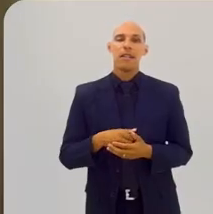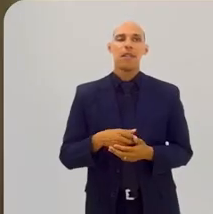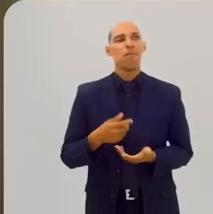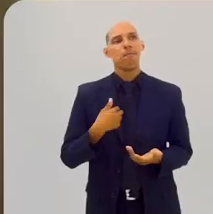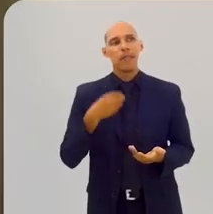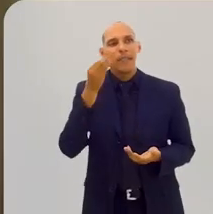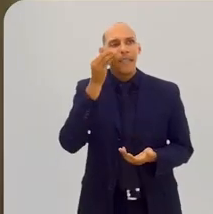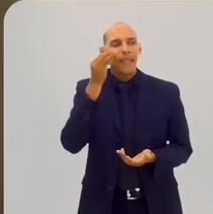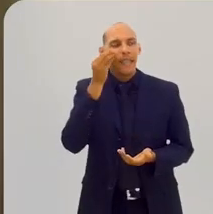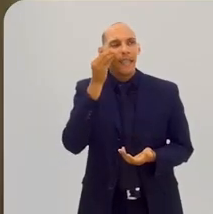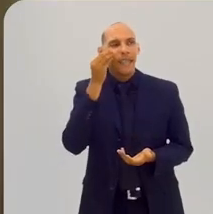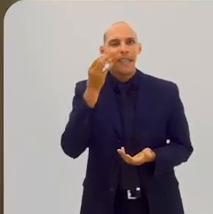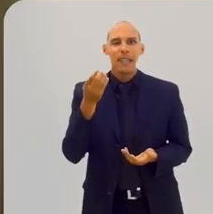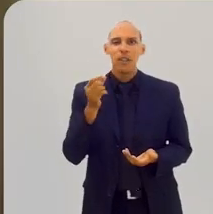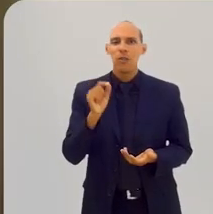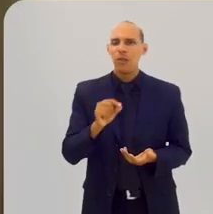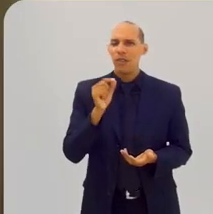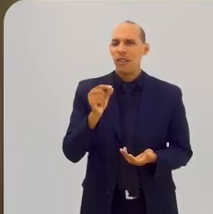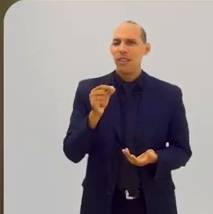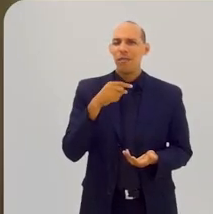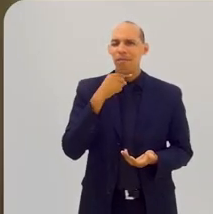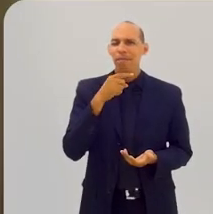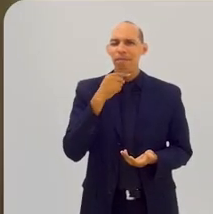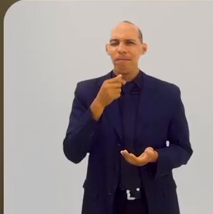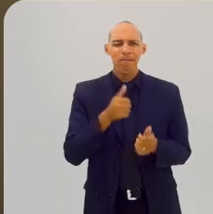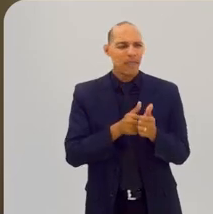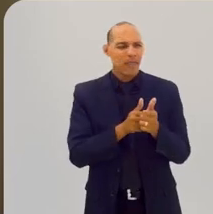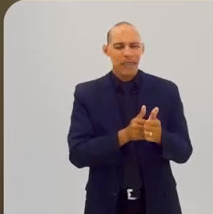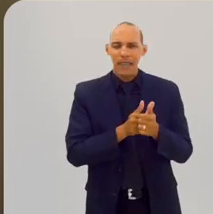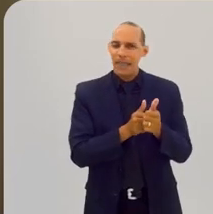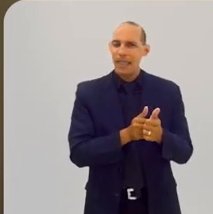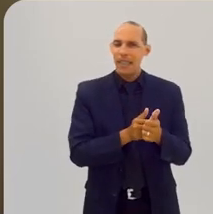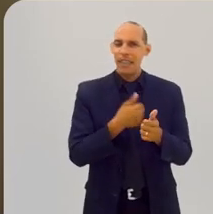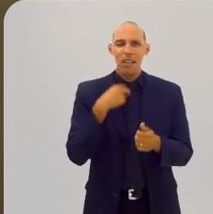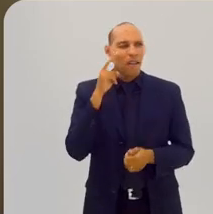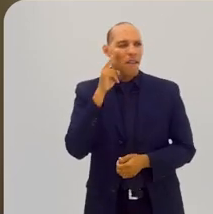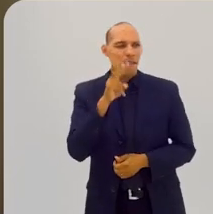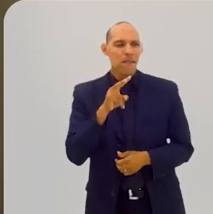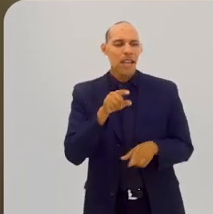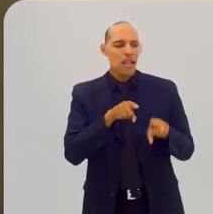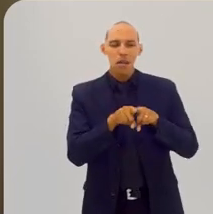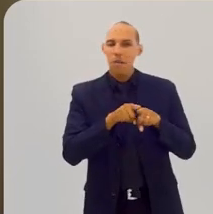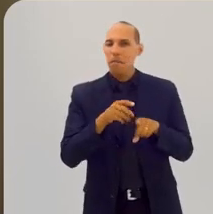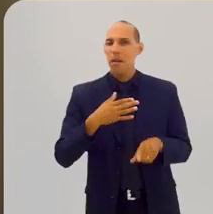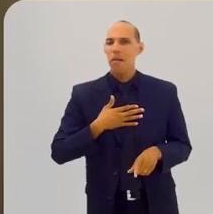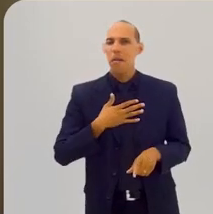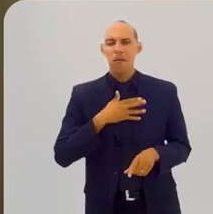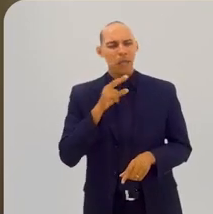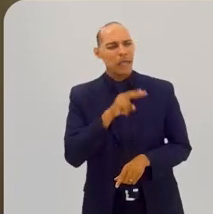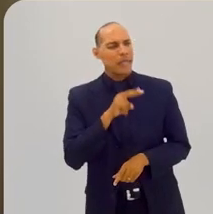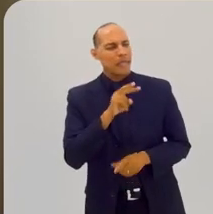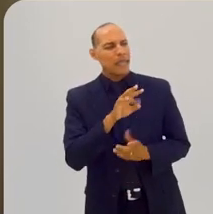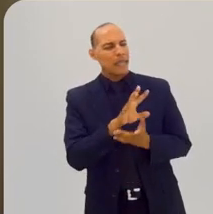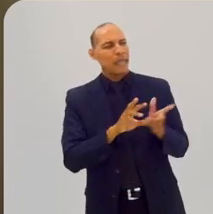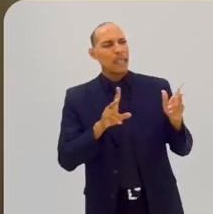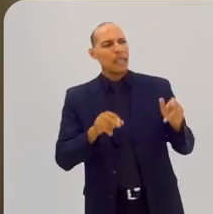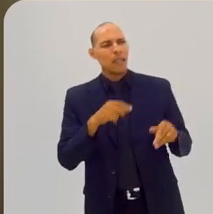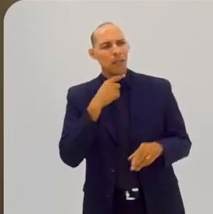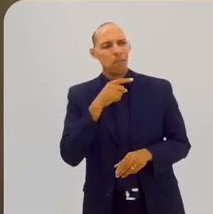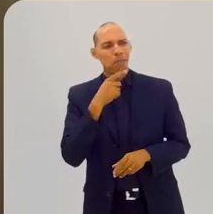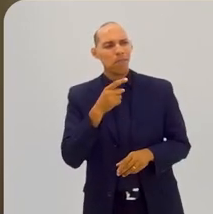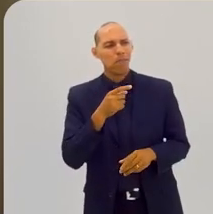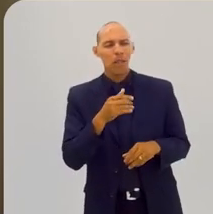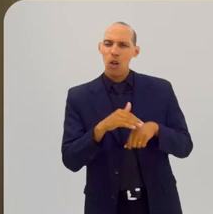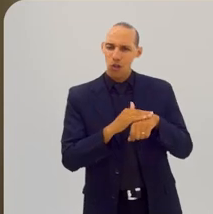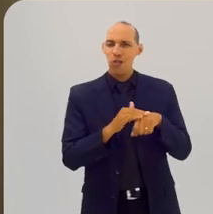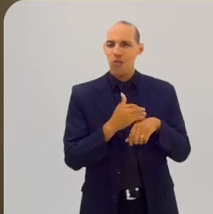eu fui lá e tentei mas eu não conseguia via meu irmão conseguindo coisa entender ele foi